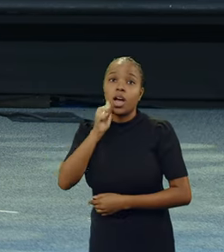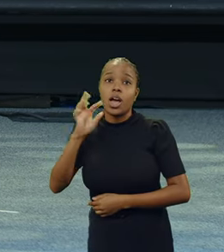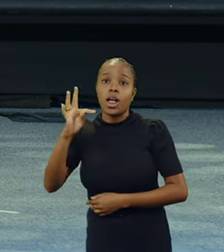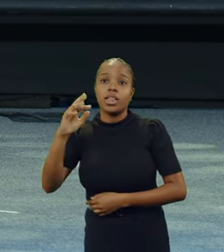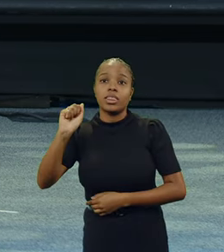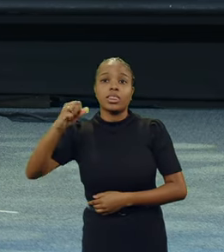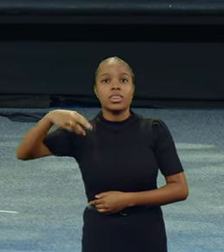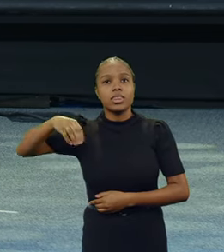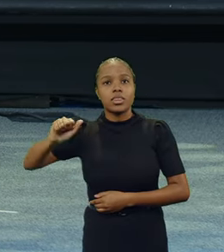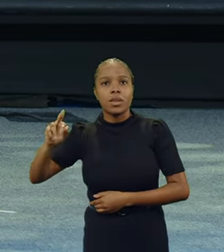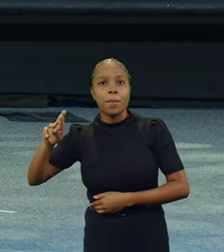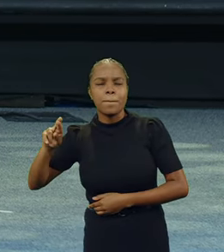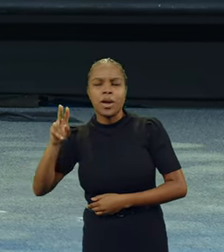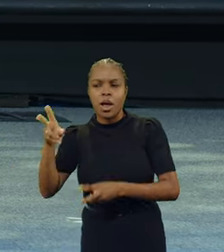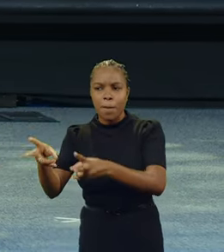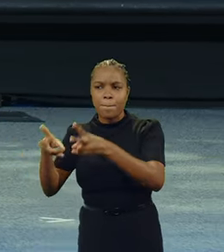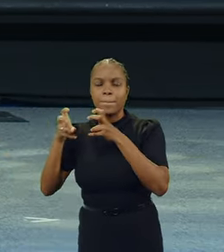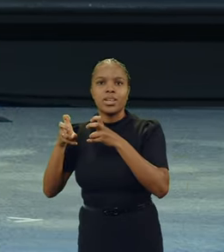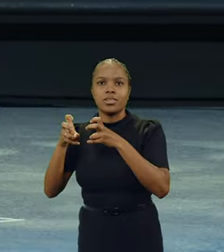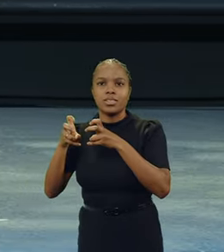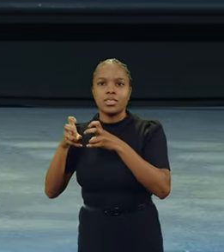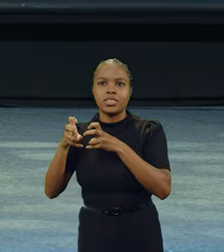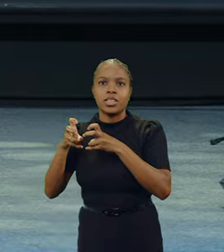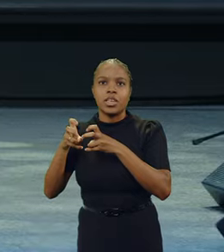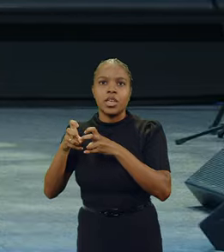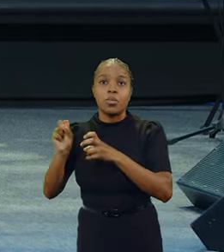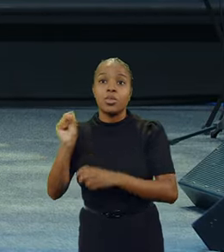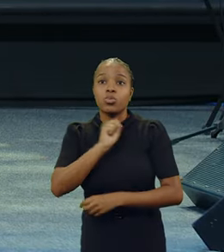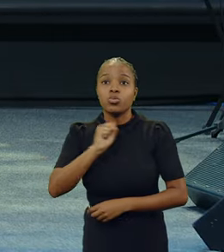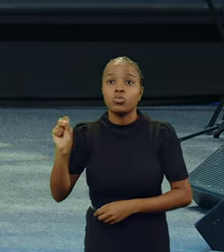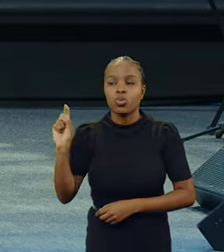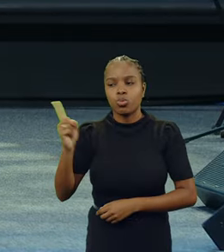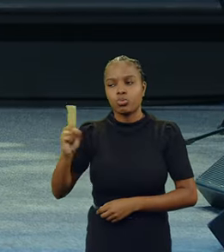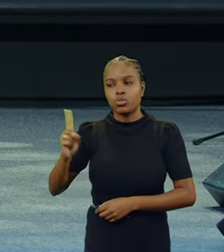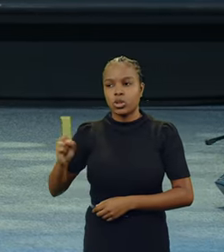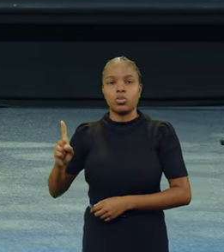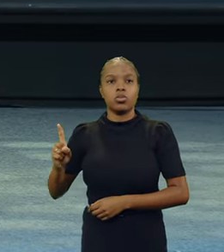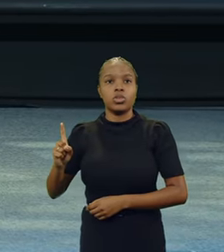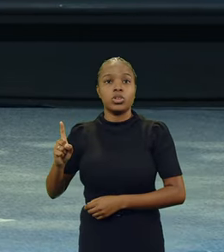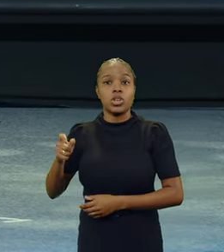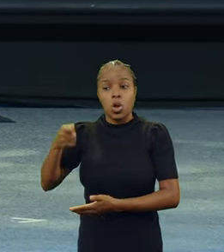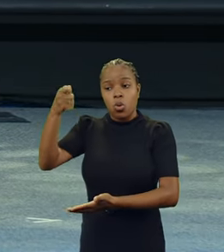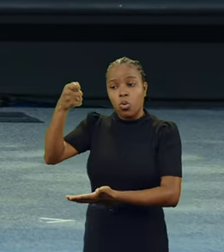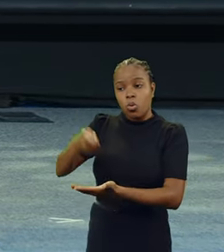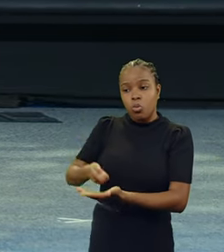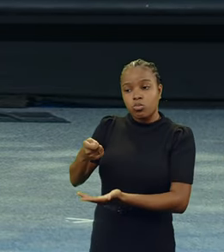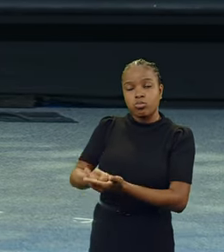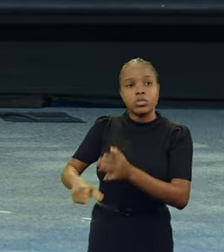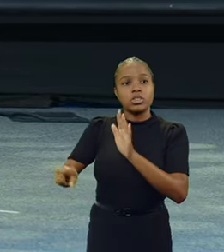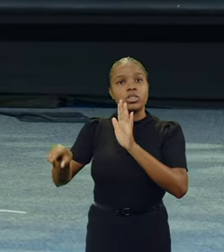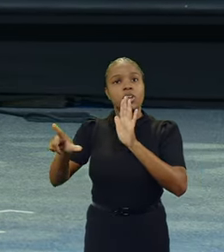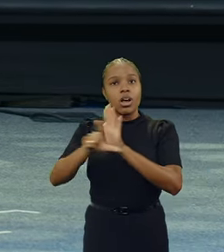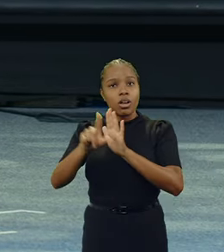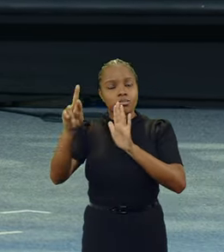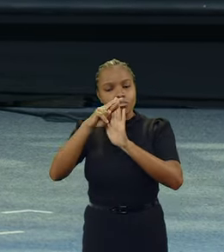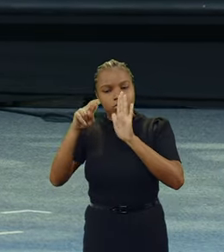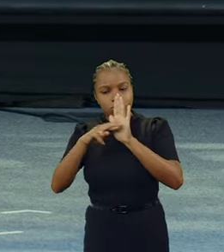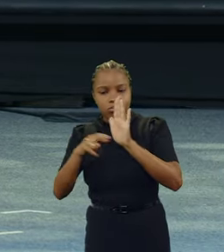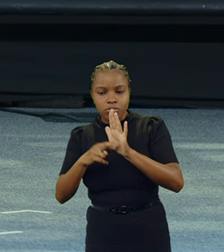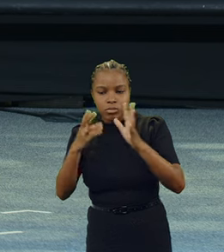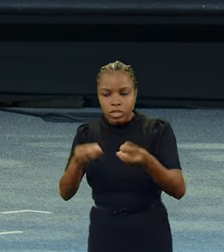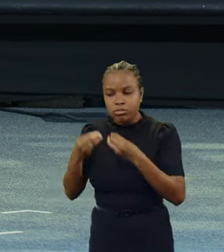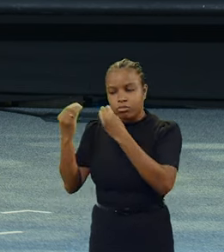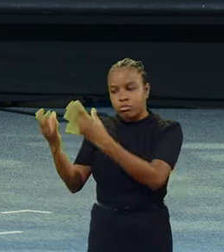percebe que Judá não vai cumprir a sua promessa de cumprir com a lei do Levirato e dar o